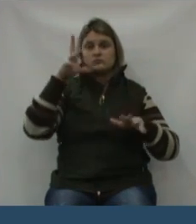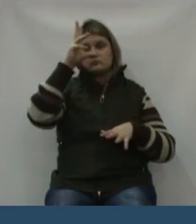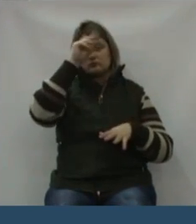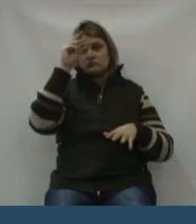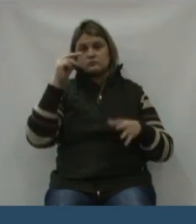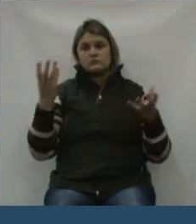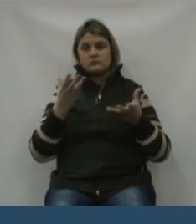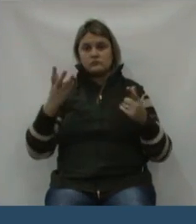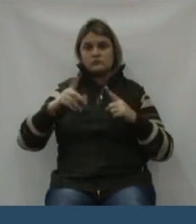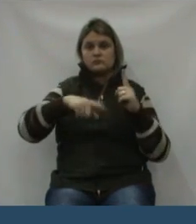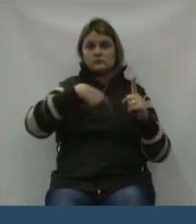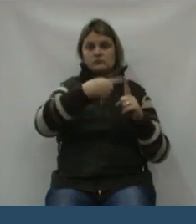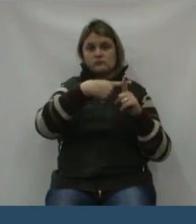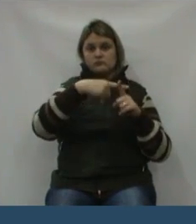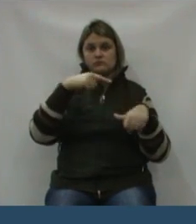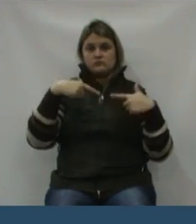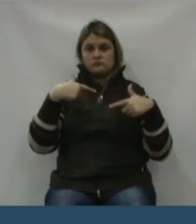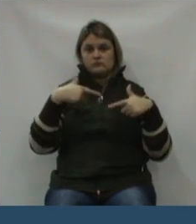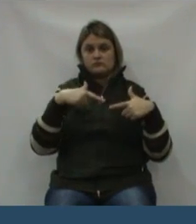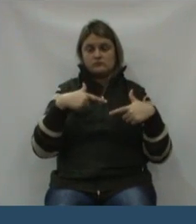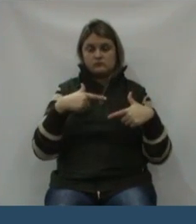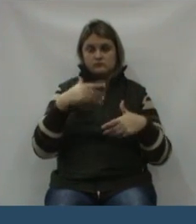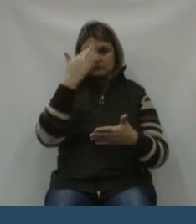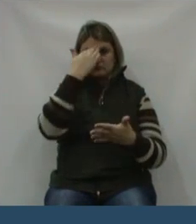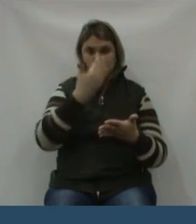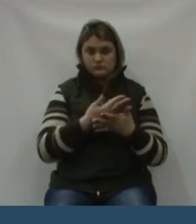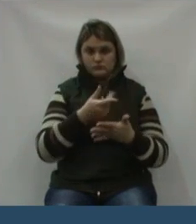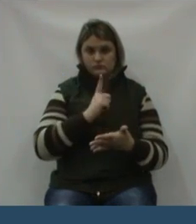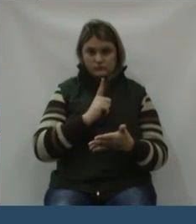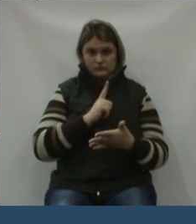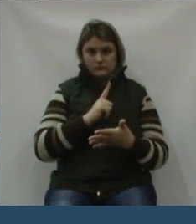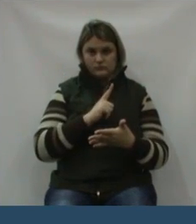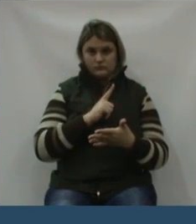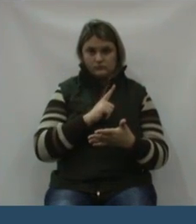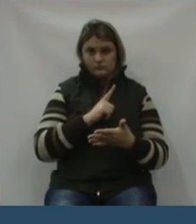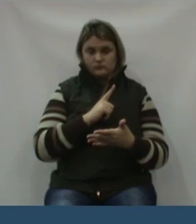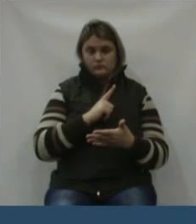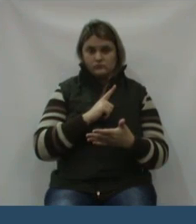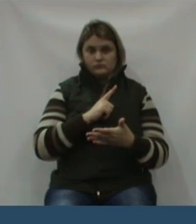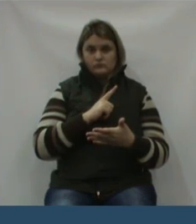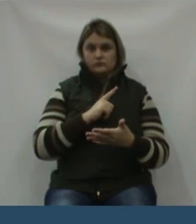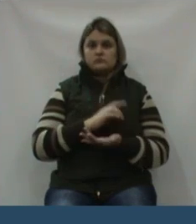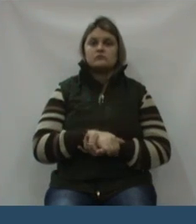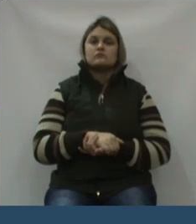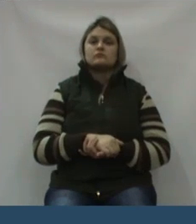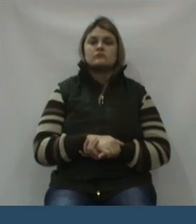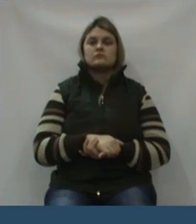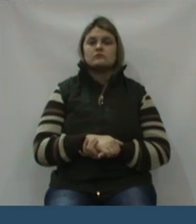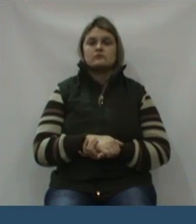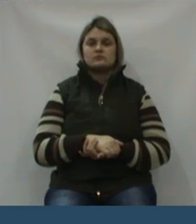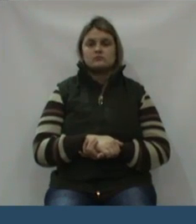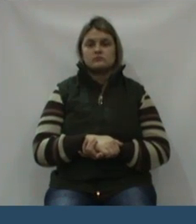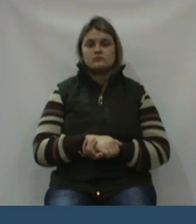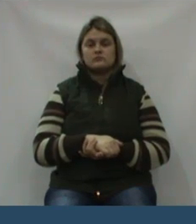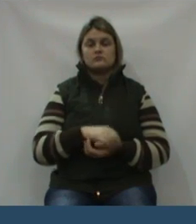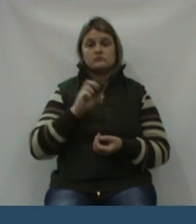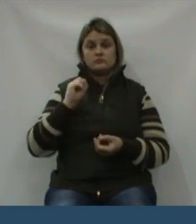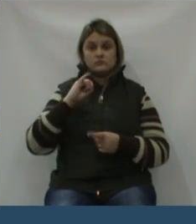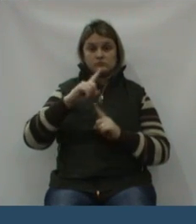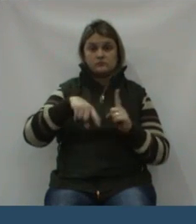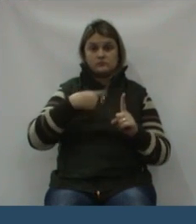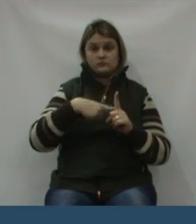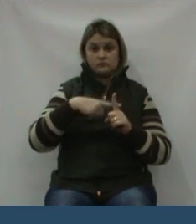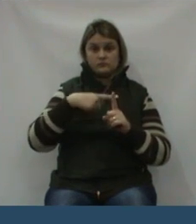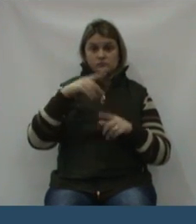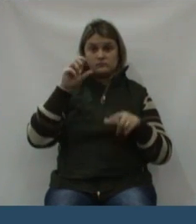que quiser aumentar o número de cargos de confiança, comissão fora do município, ele aumenta